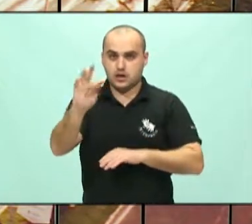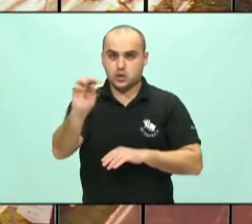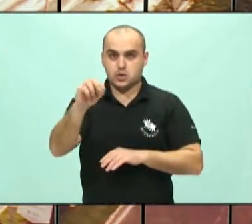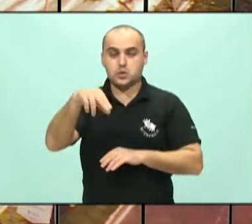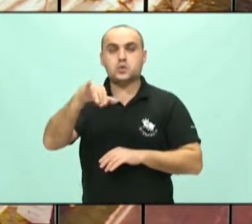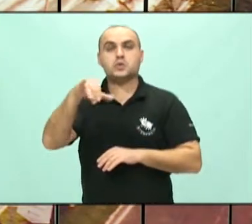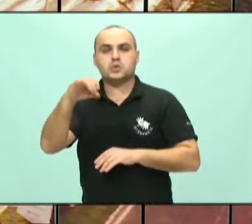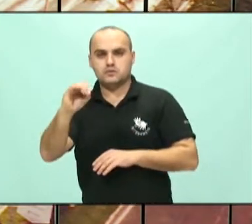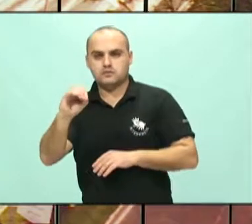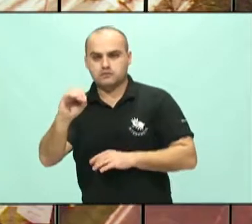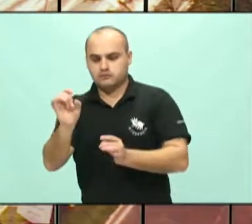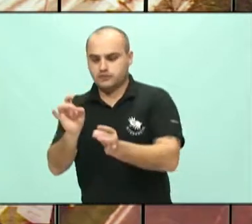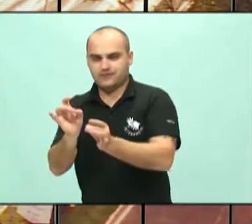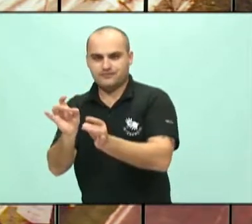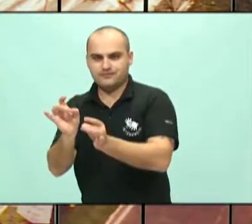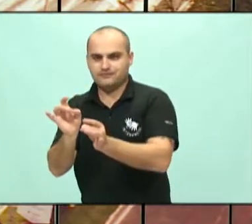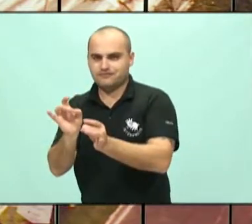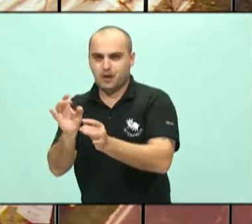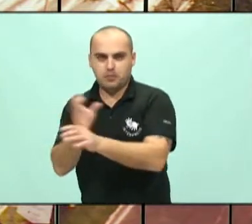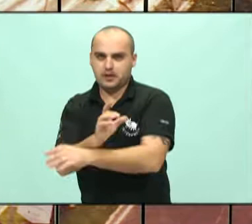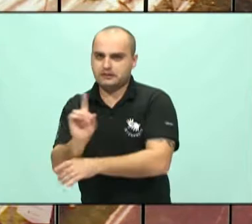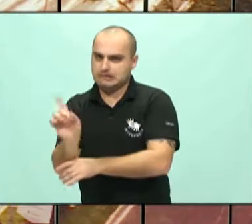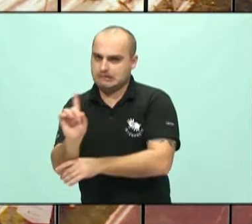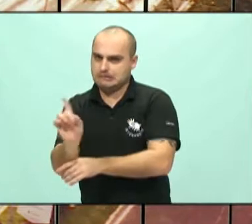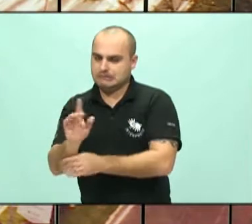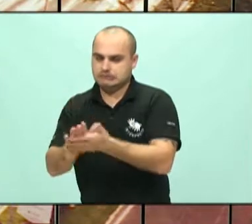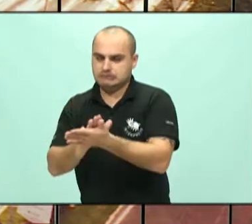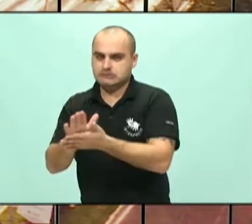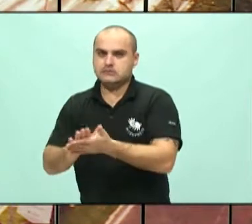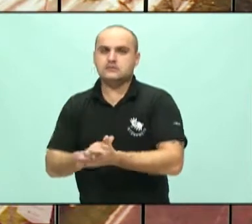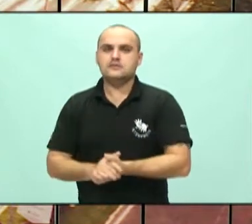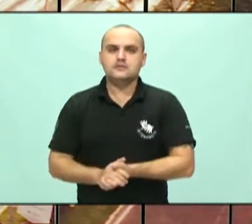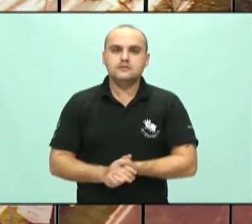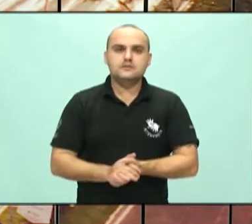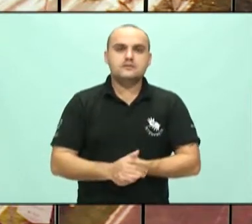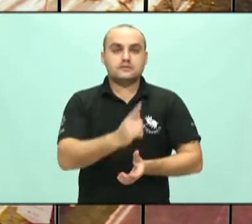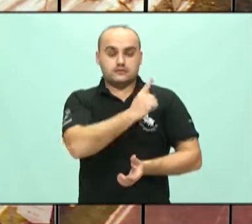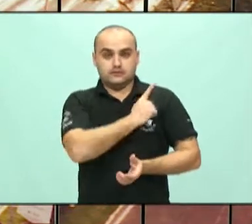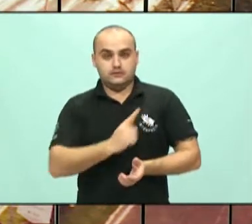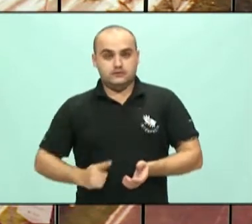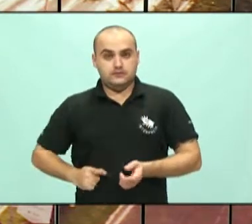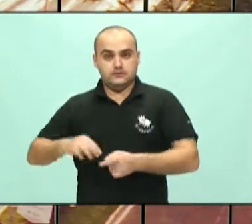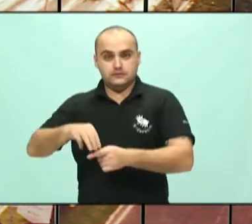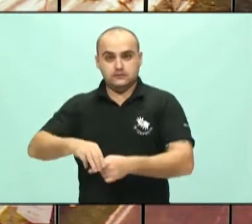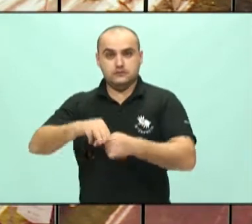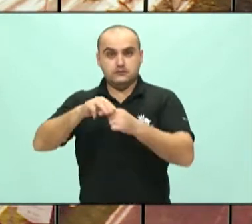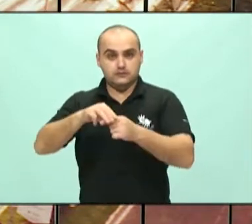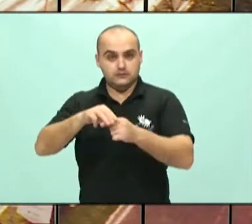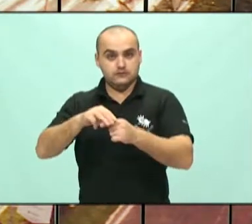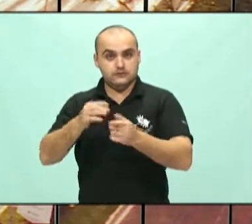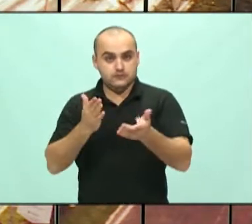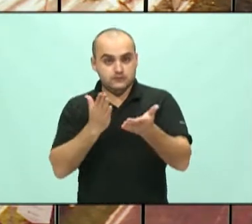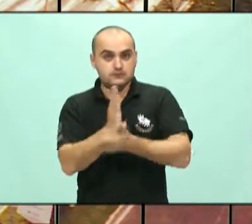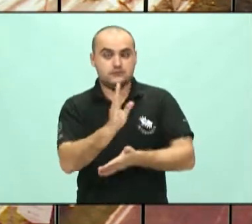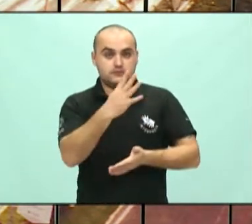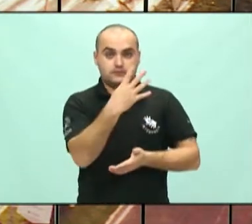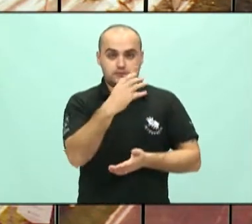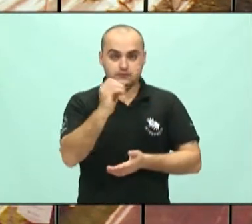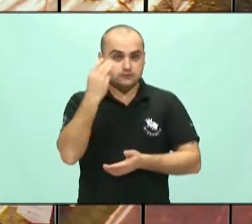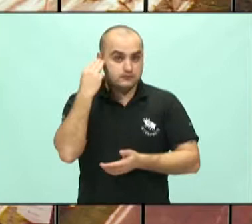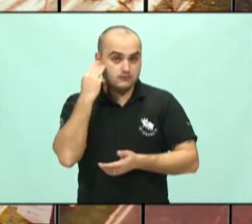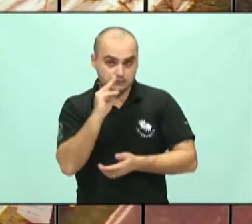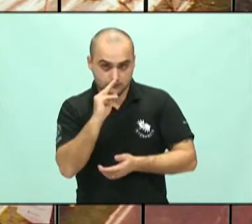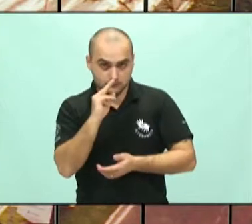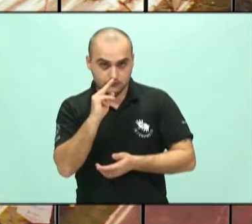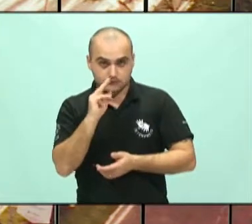inacabada. O governo municipal teve que vir para cá pedir aprovação de 40 milhões e coisa e tal